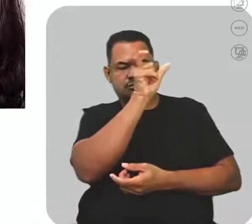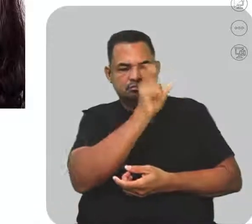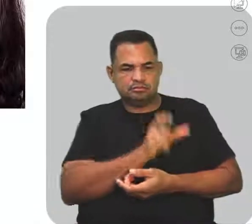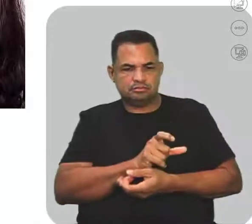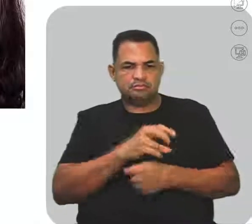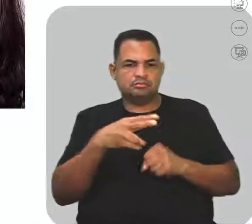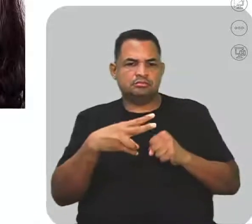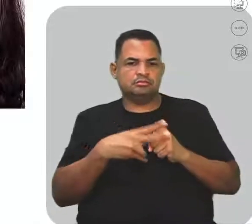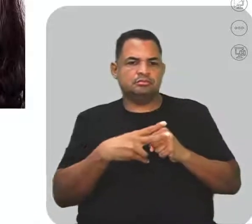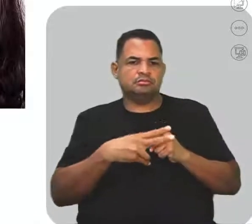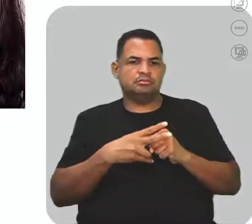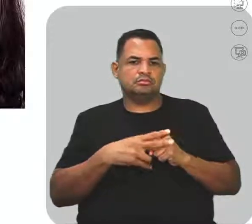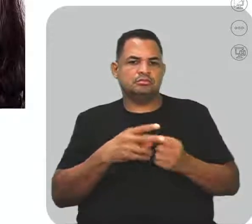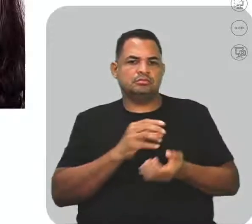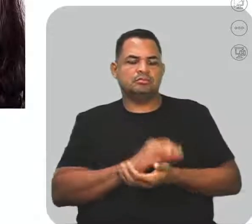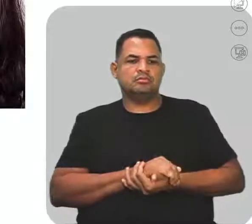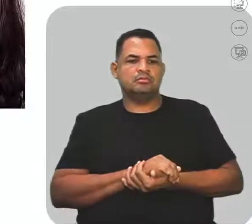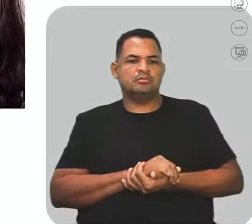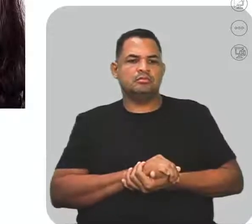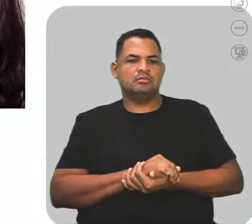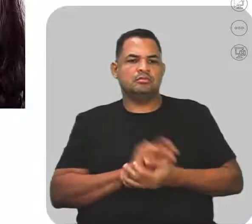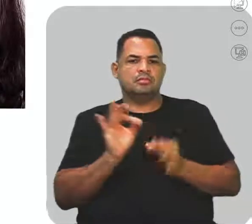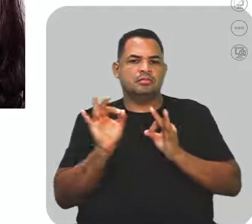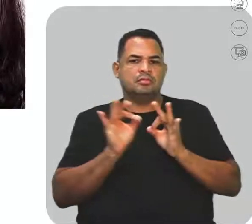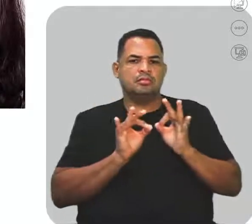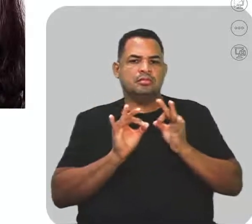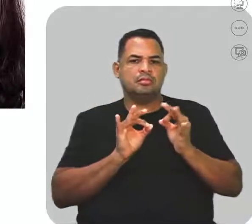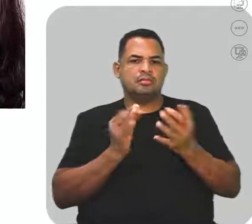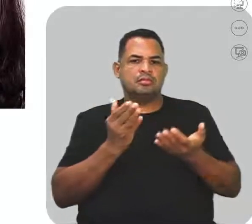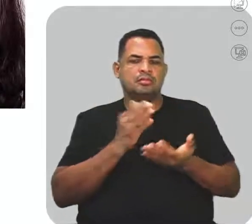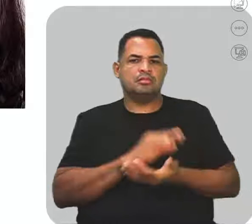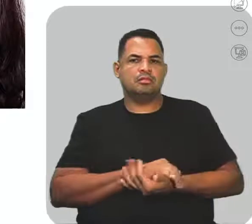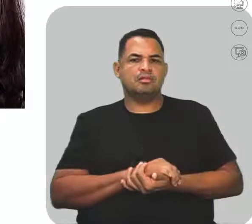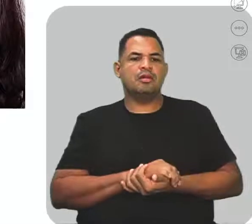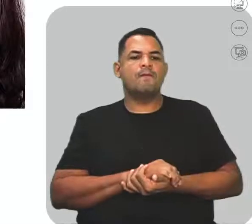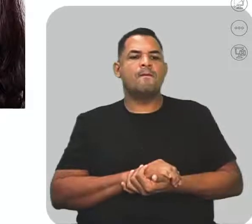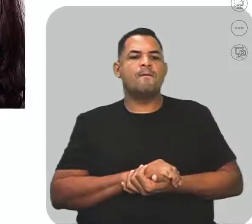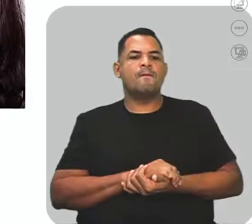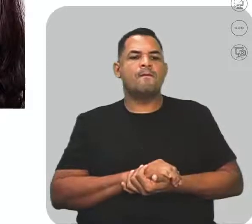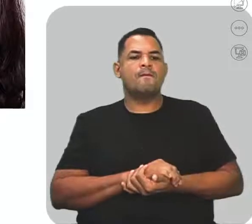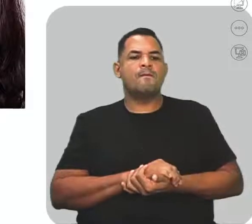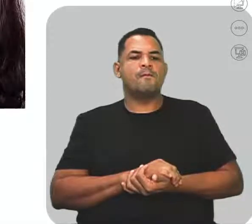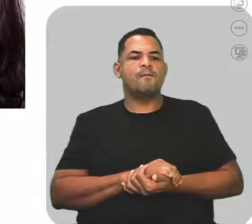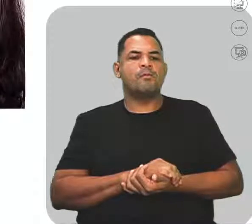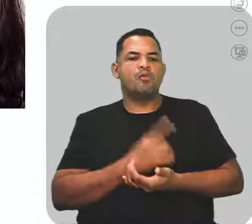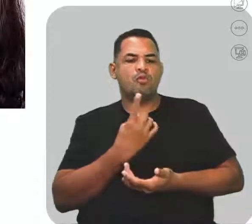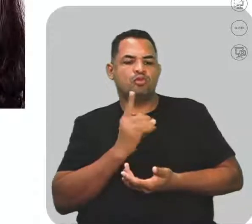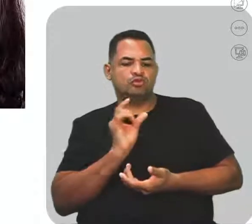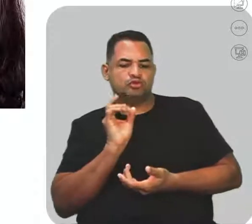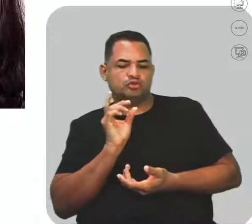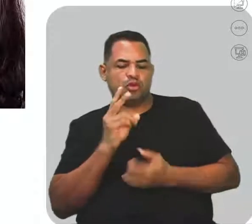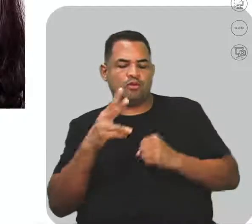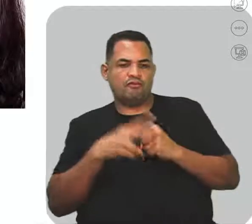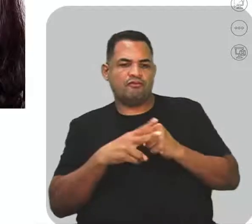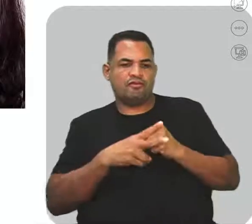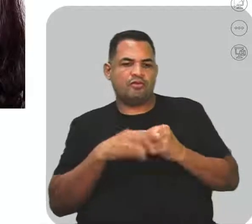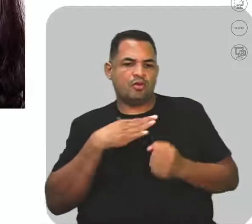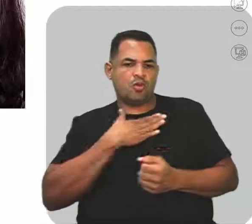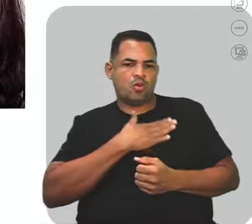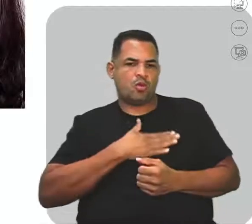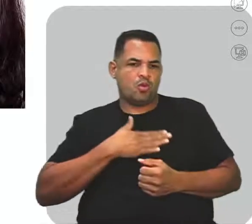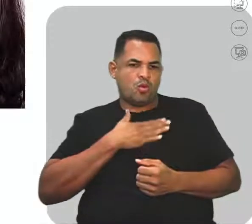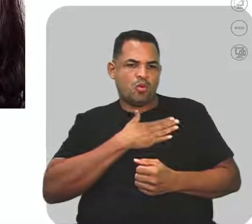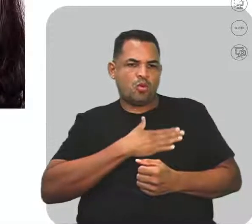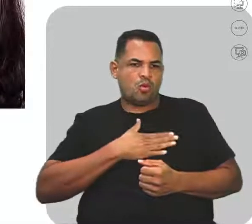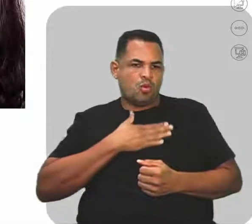verbo. Ou seja, essa oração foi construída com um único verbo, que é o verbo gostar,